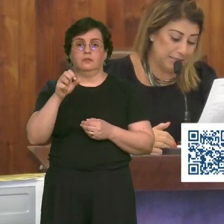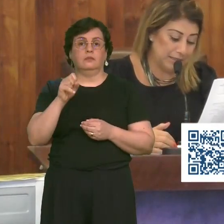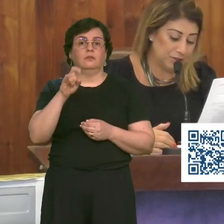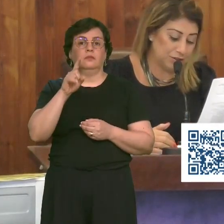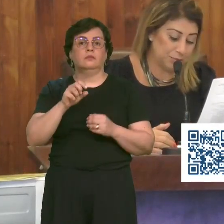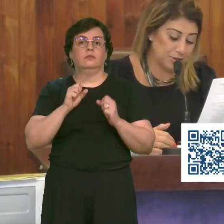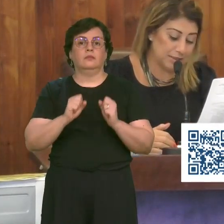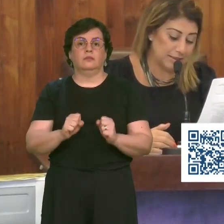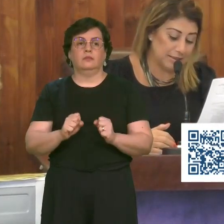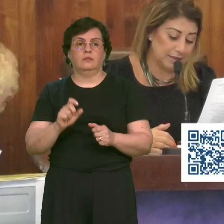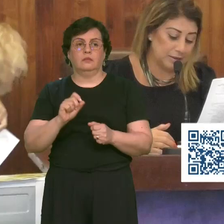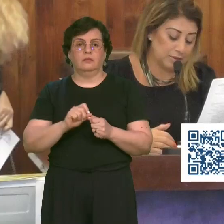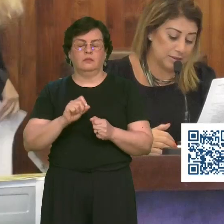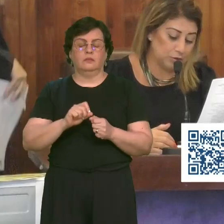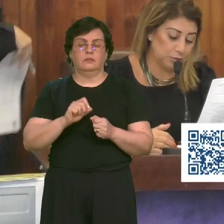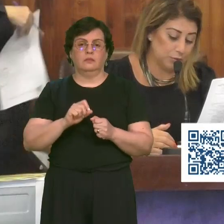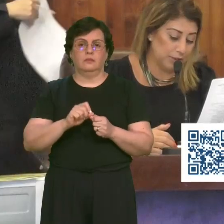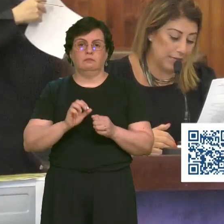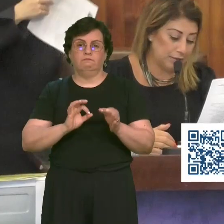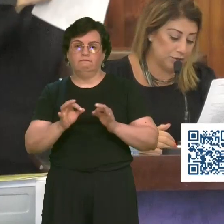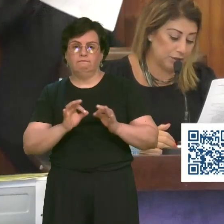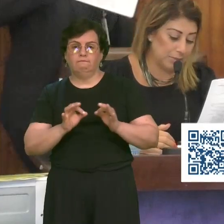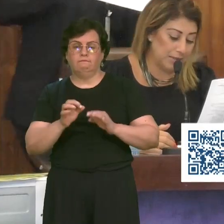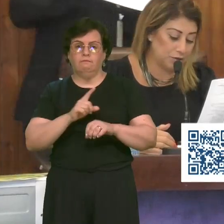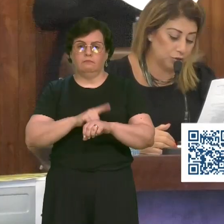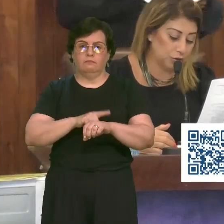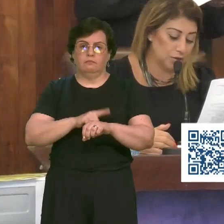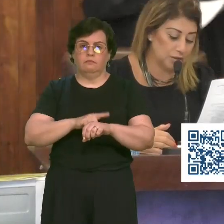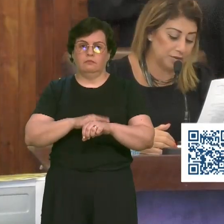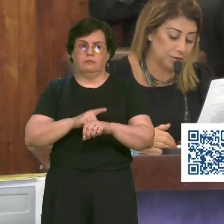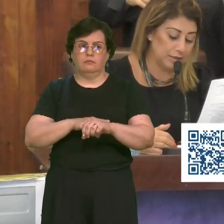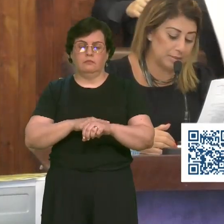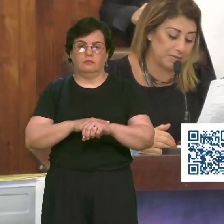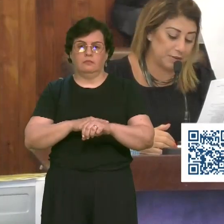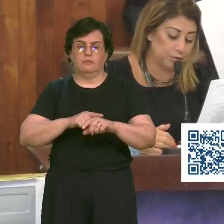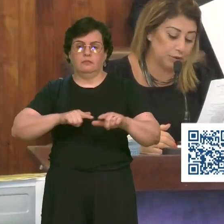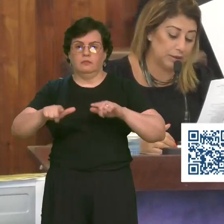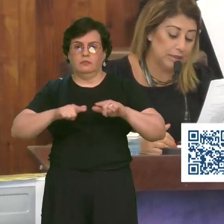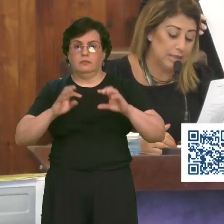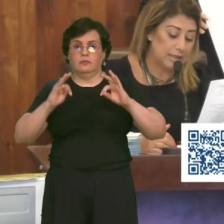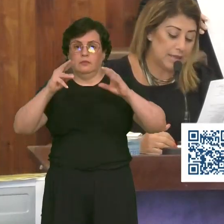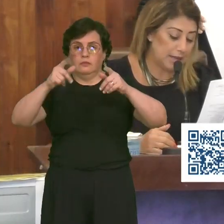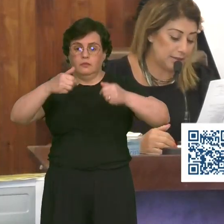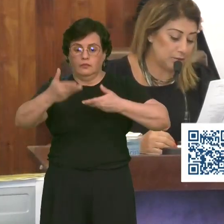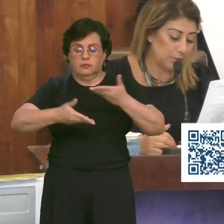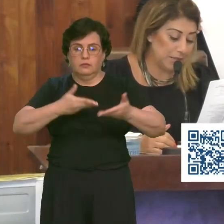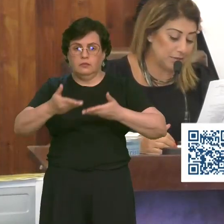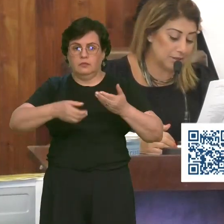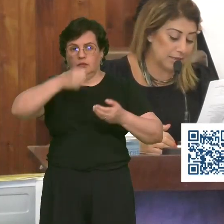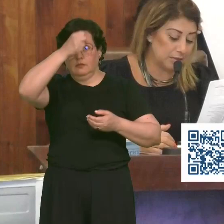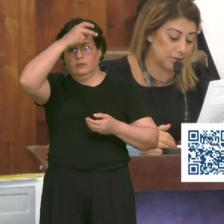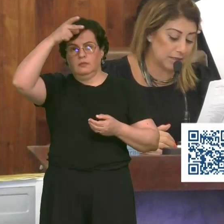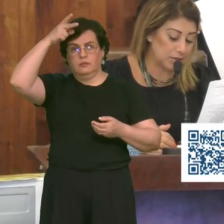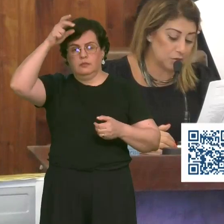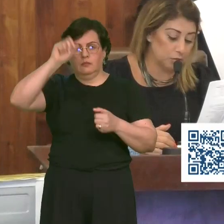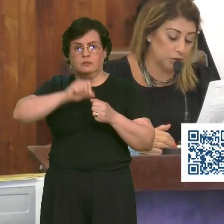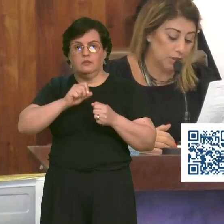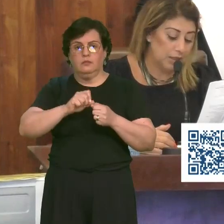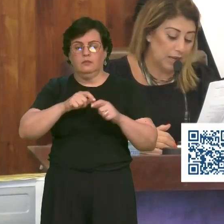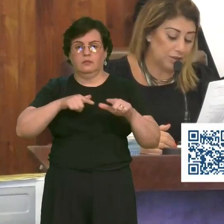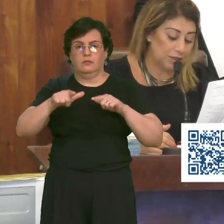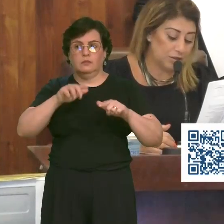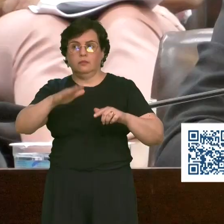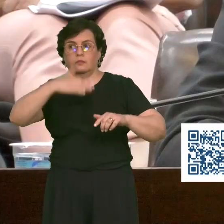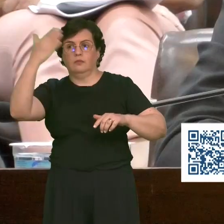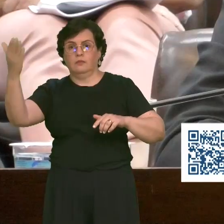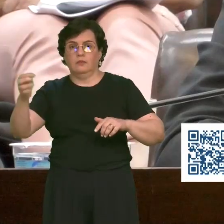da possibilidade de proceder a adequação do horário de trabalho de todos os servidores da prefeitura que realizam trabalhos externos tais como